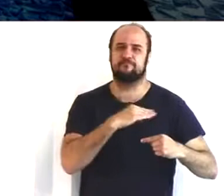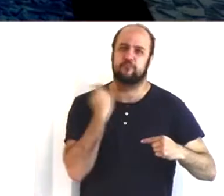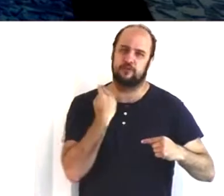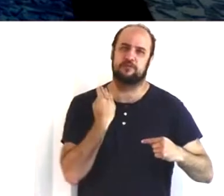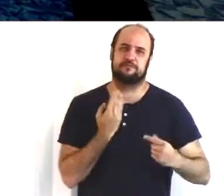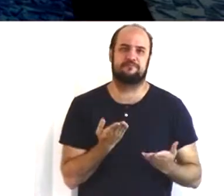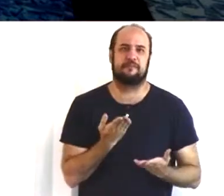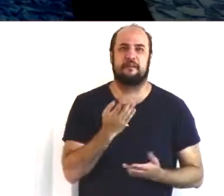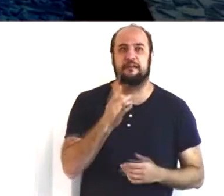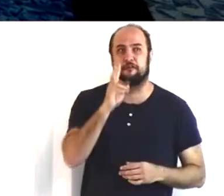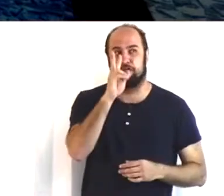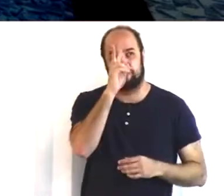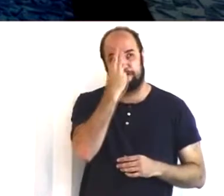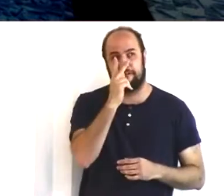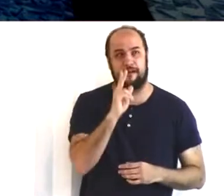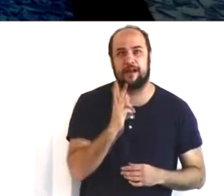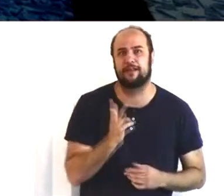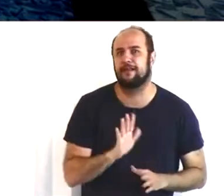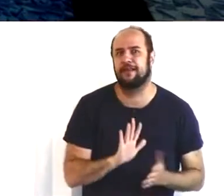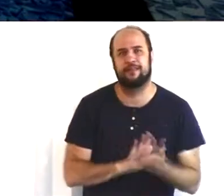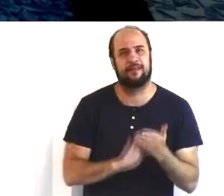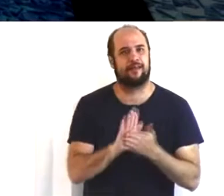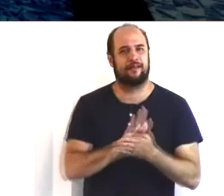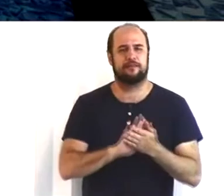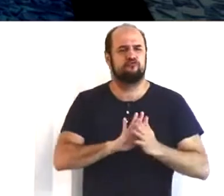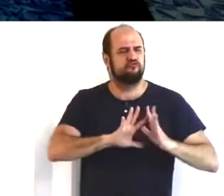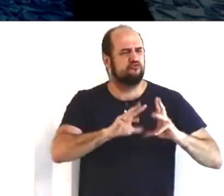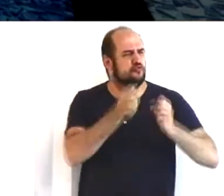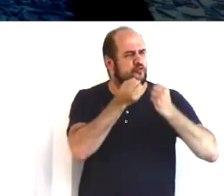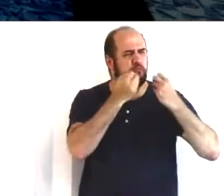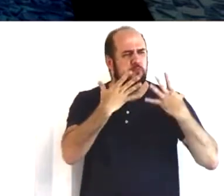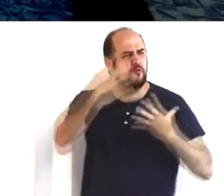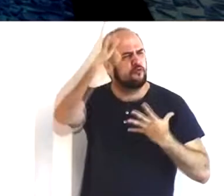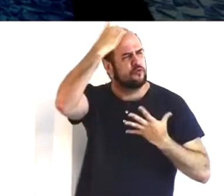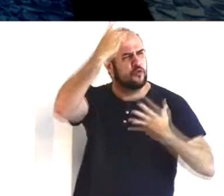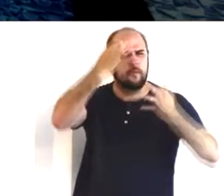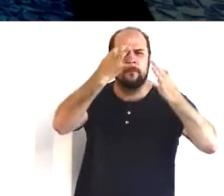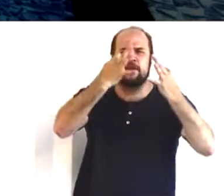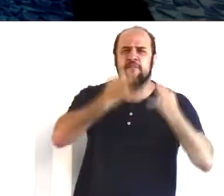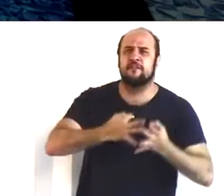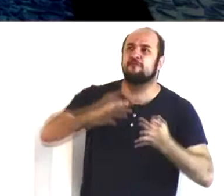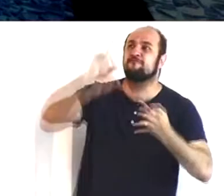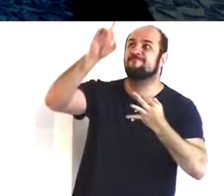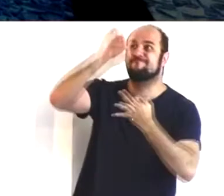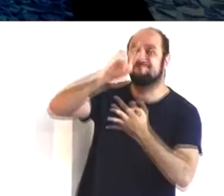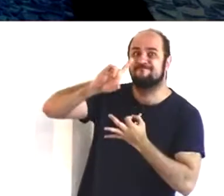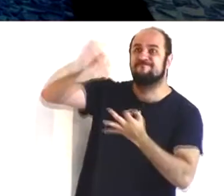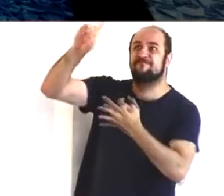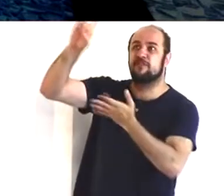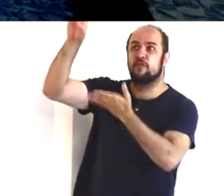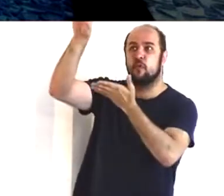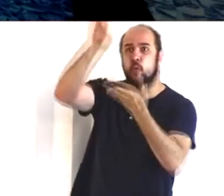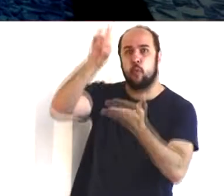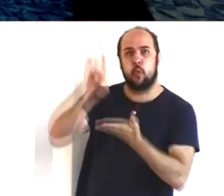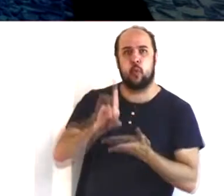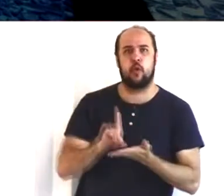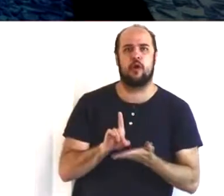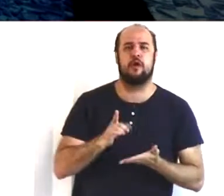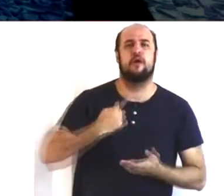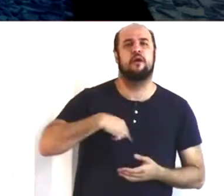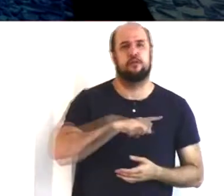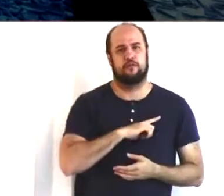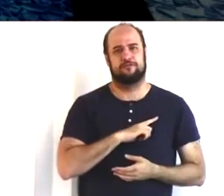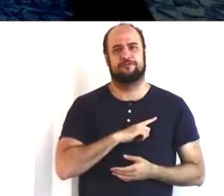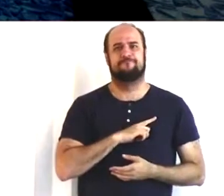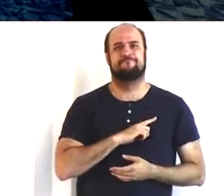meus amados irmãos, toda boa dádiva e todo dom perfeito são lá do alto, descendo do Pai das luzes,